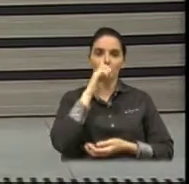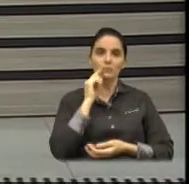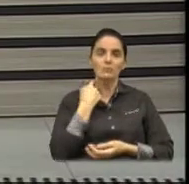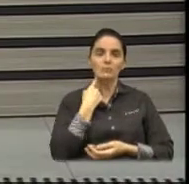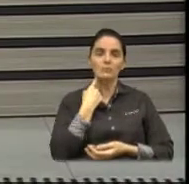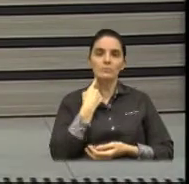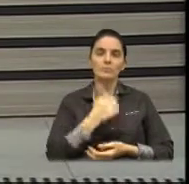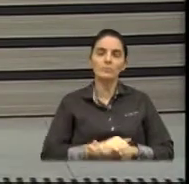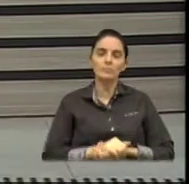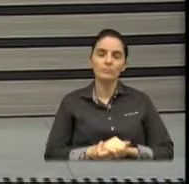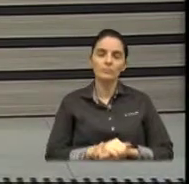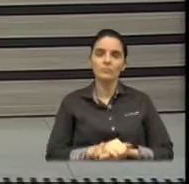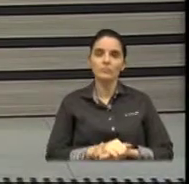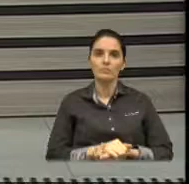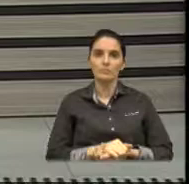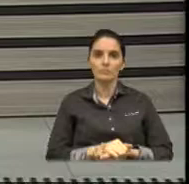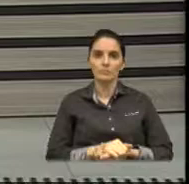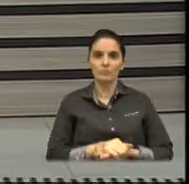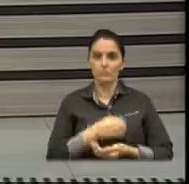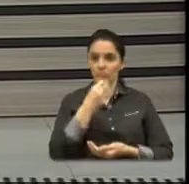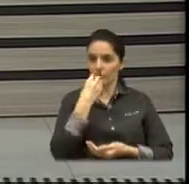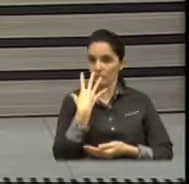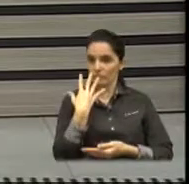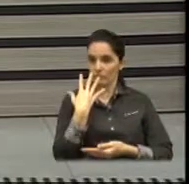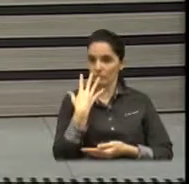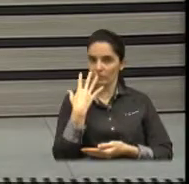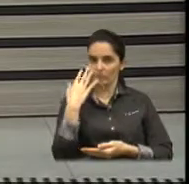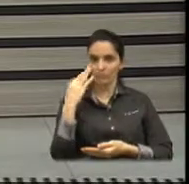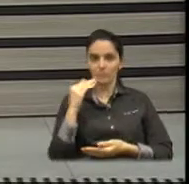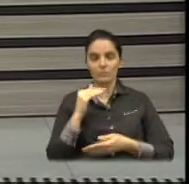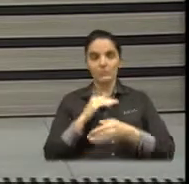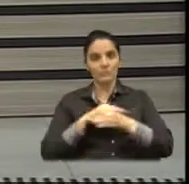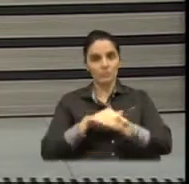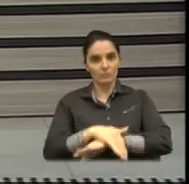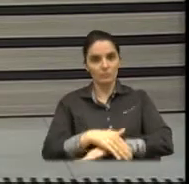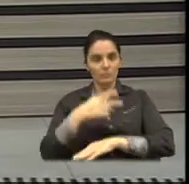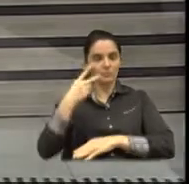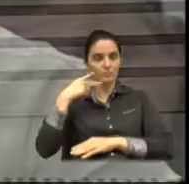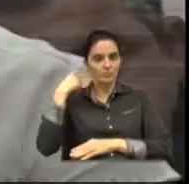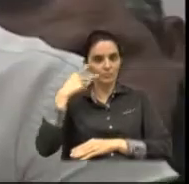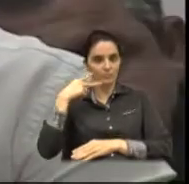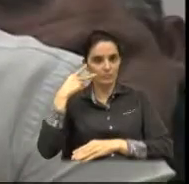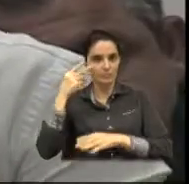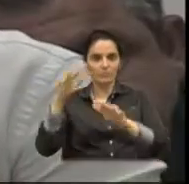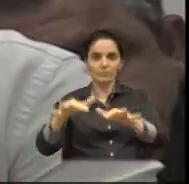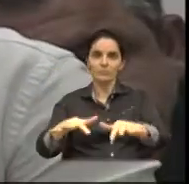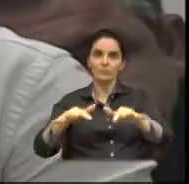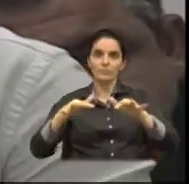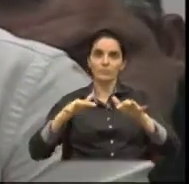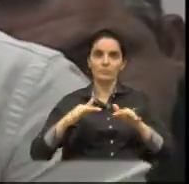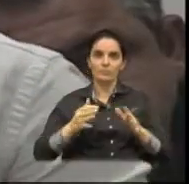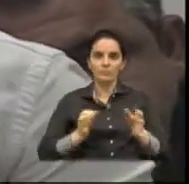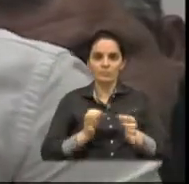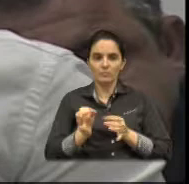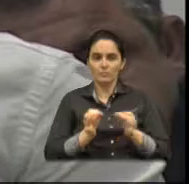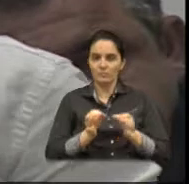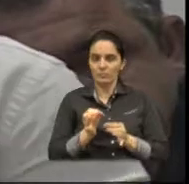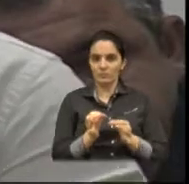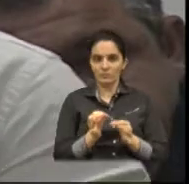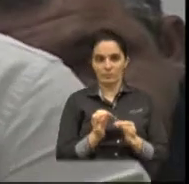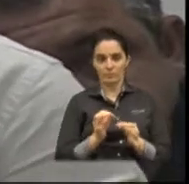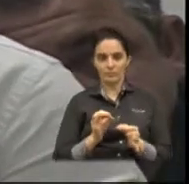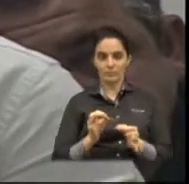vereador Nilton Santos. Muito boa noite, senhores vereadores, senhoras vereadoras, público presente. Esse projeto é